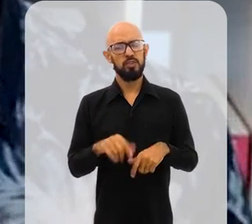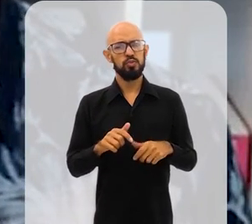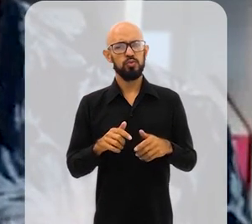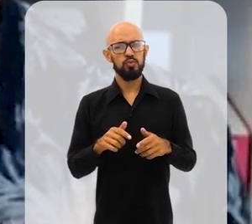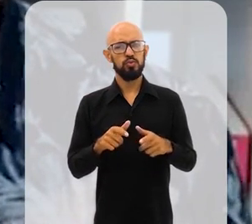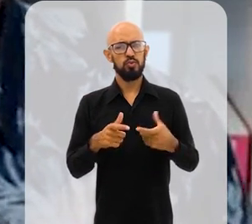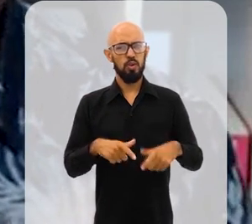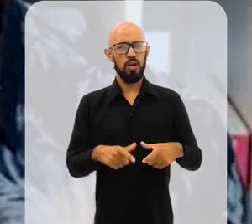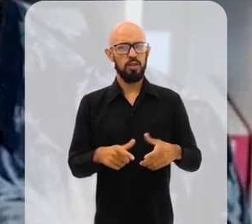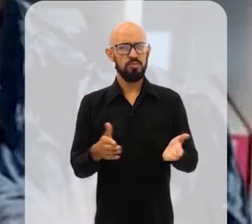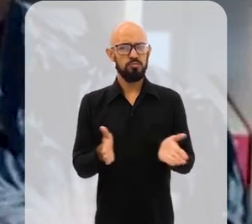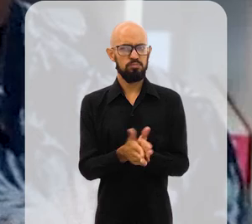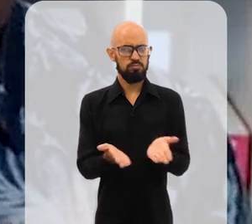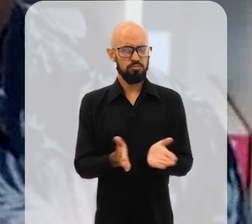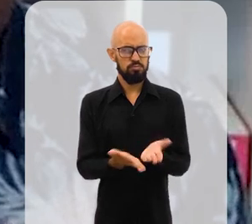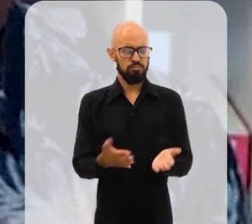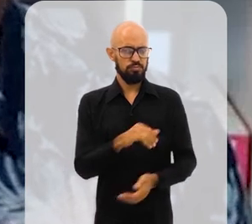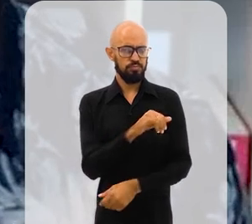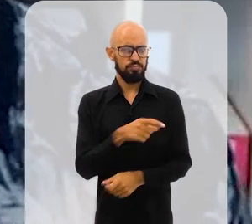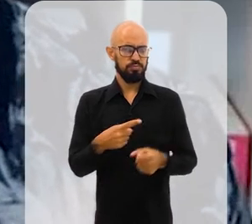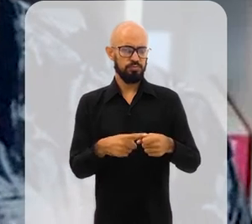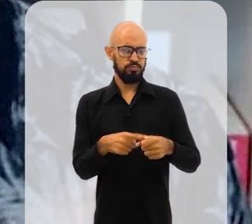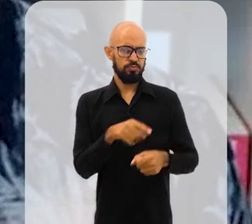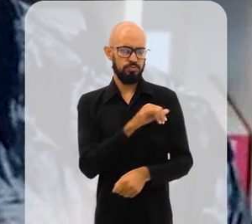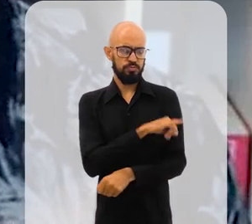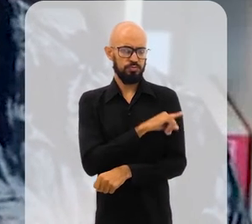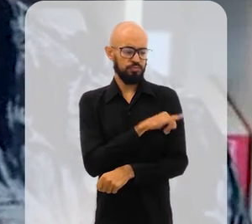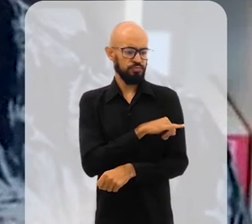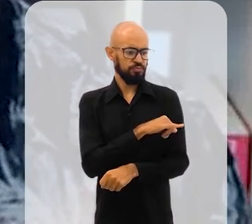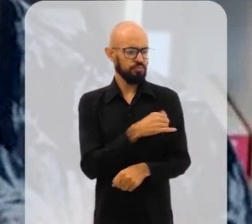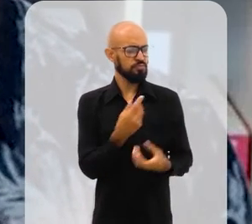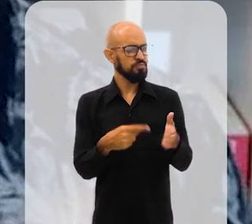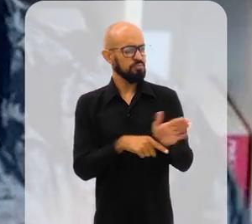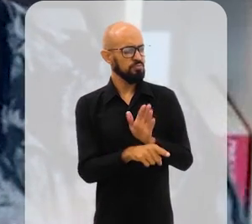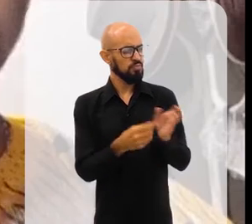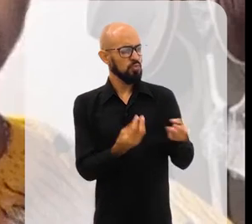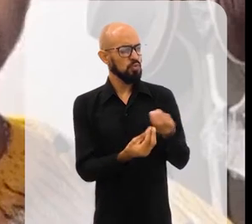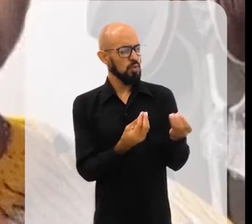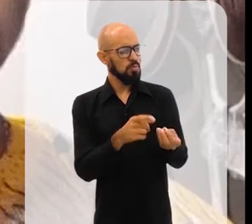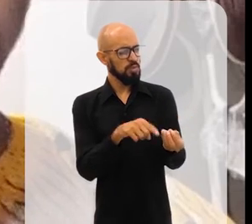às zonas periféricas da cidade do Rio de Janeiro. Como foi isso para você?